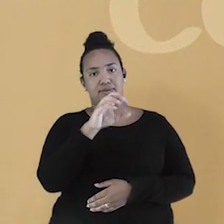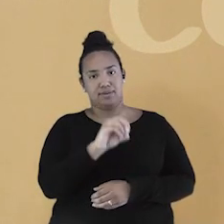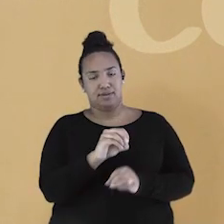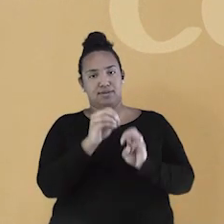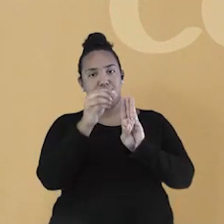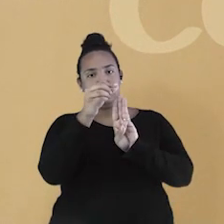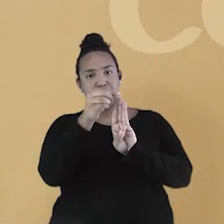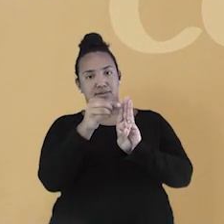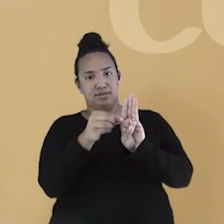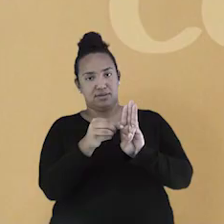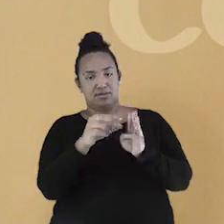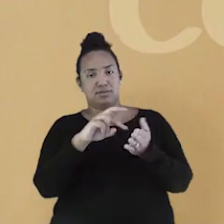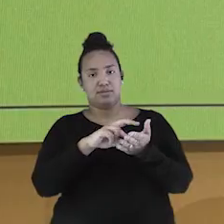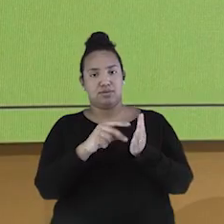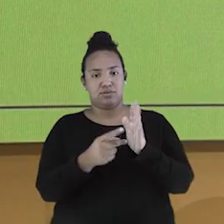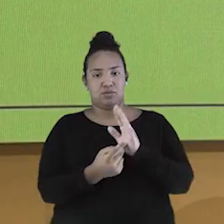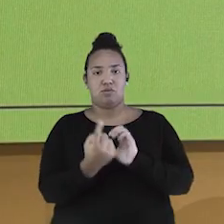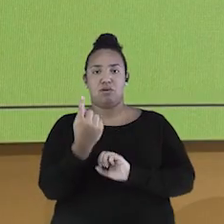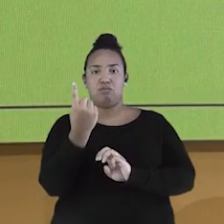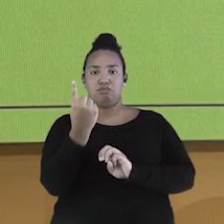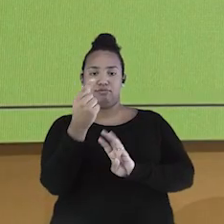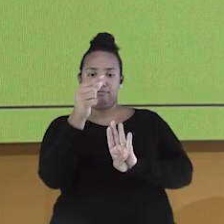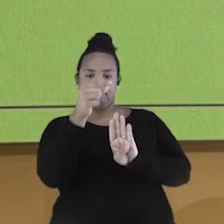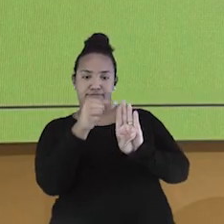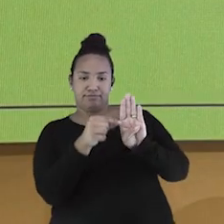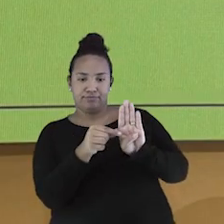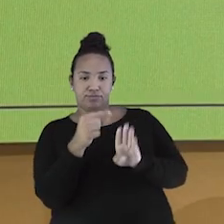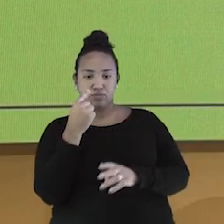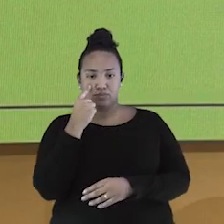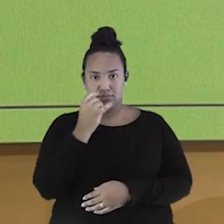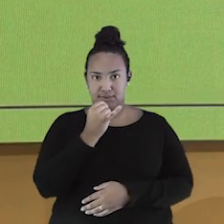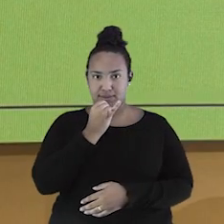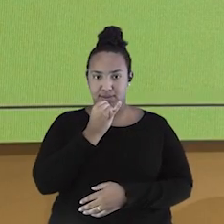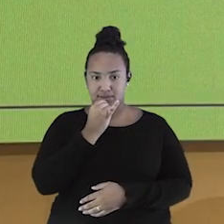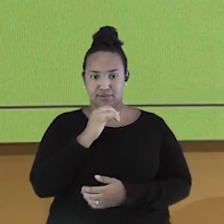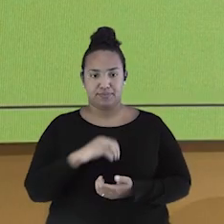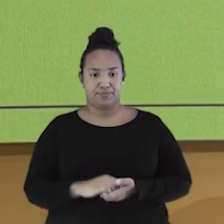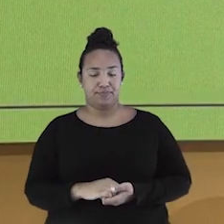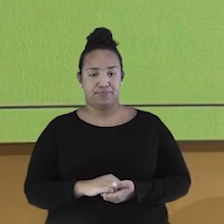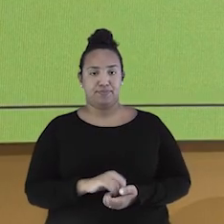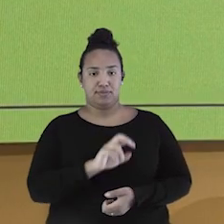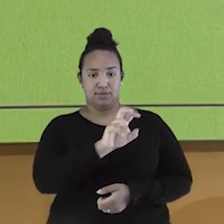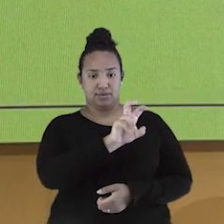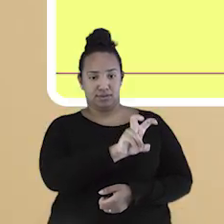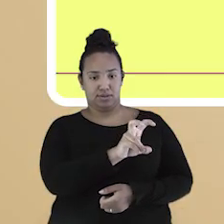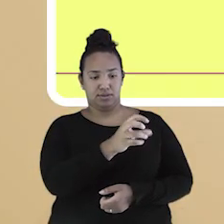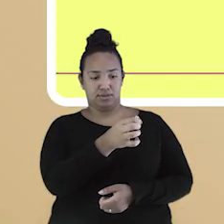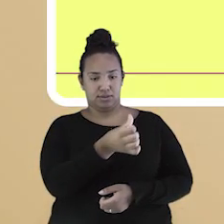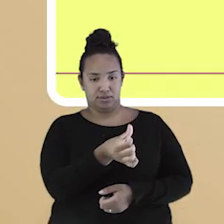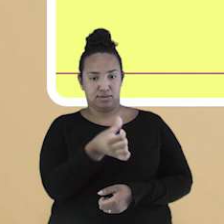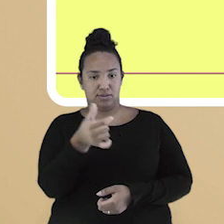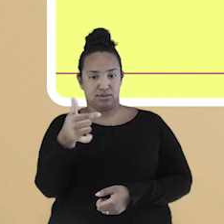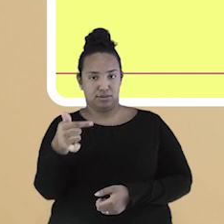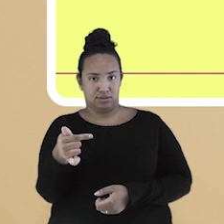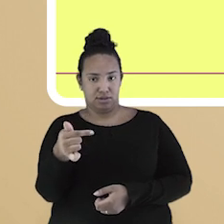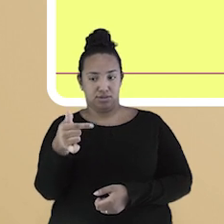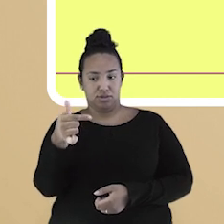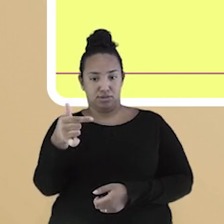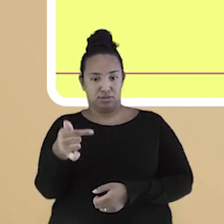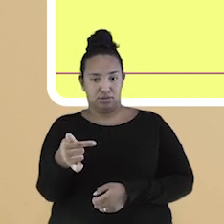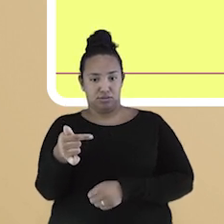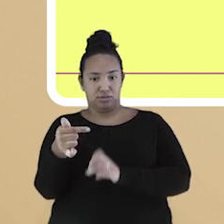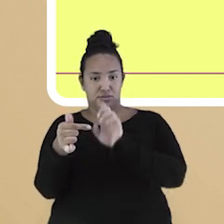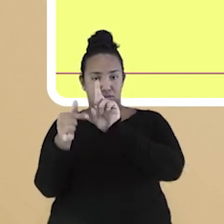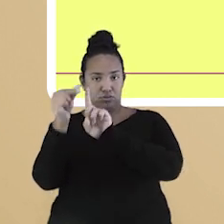a uma unidade de milhar. Por exemplo, o número 567. O 7 está na